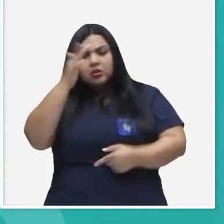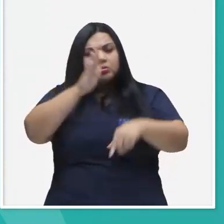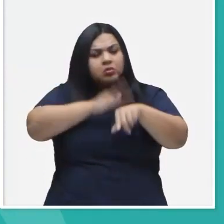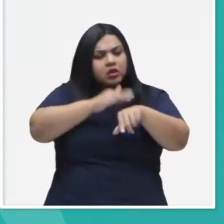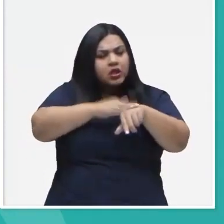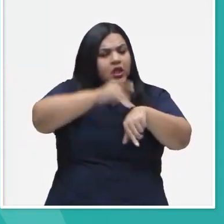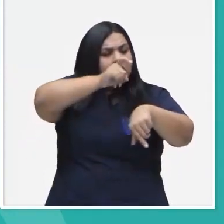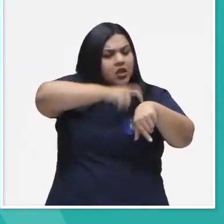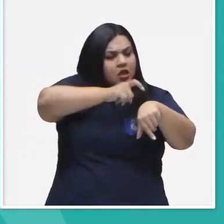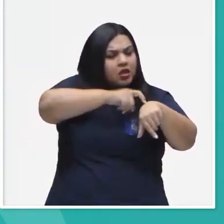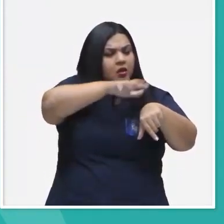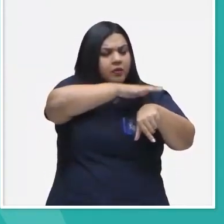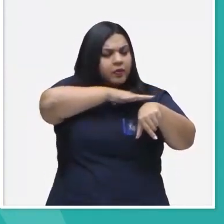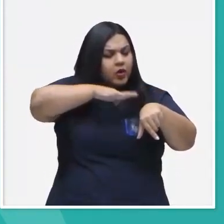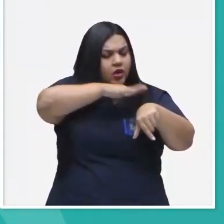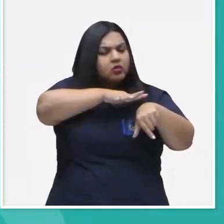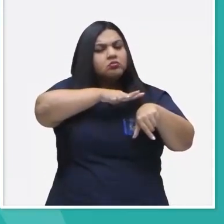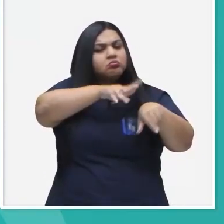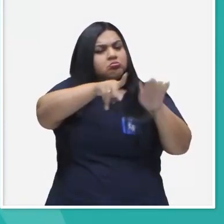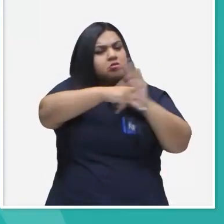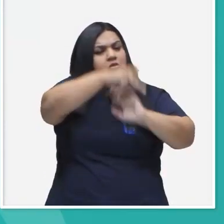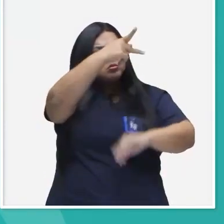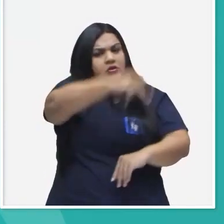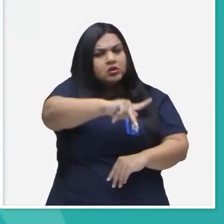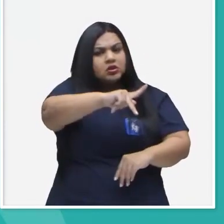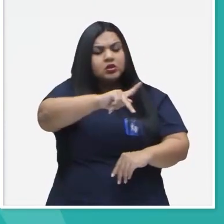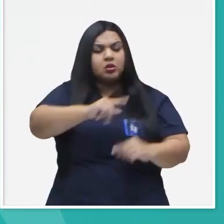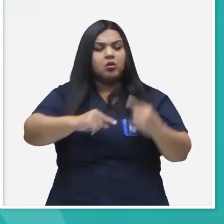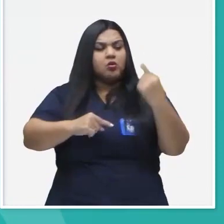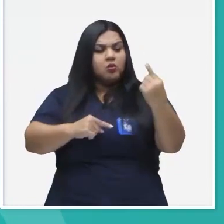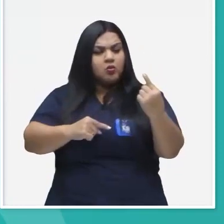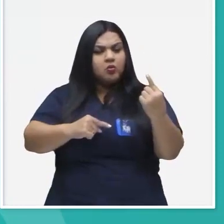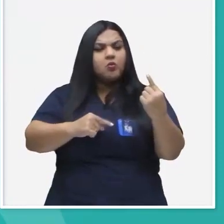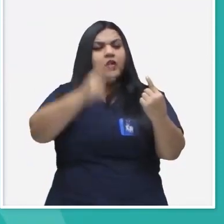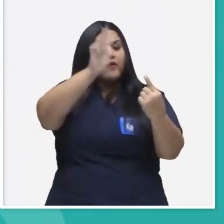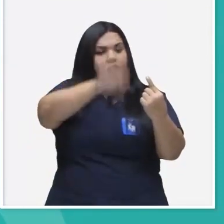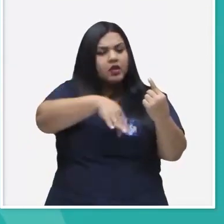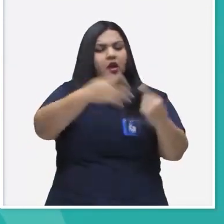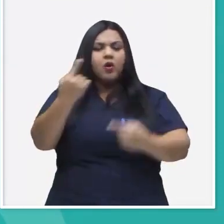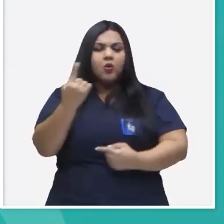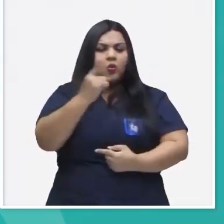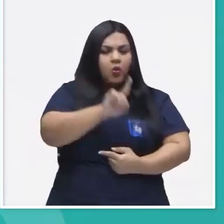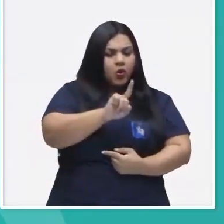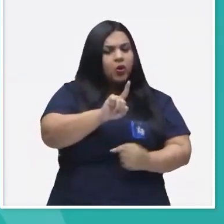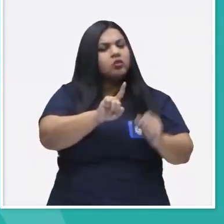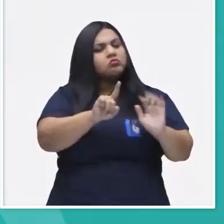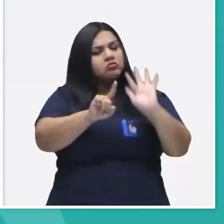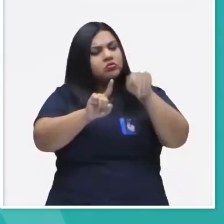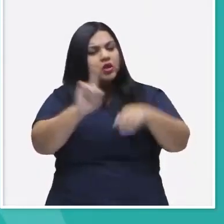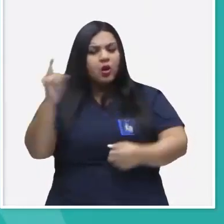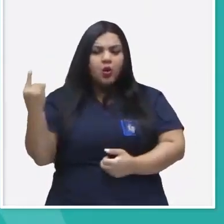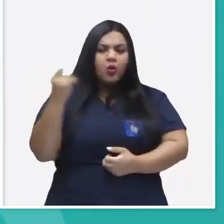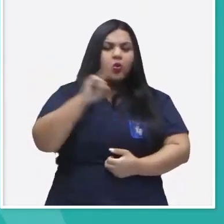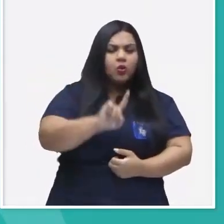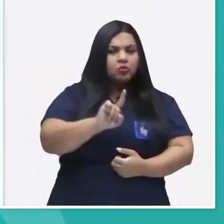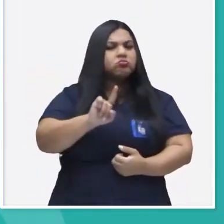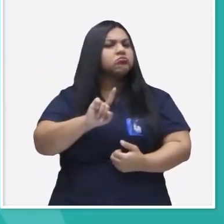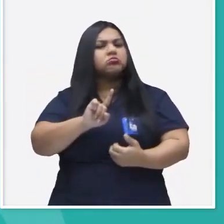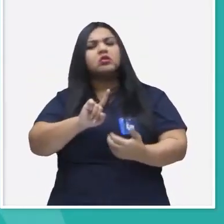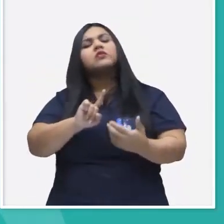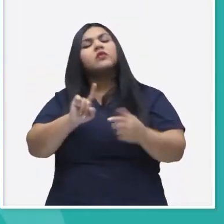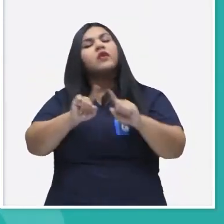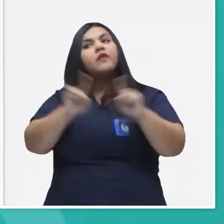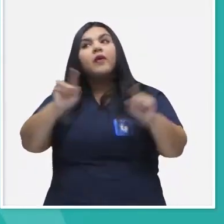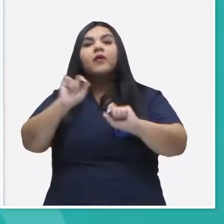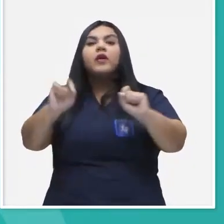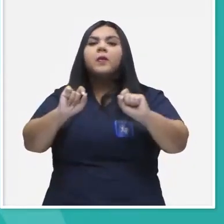próprio espaço de tempo, né? Um por vez. E aqui o objetivo é fazer a acrobacia mais